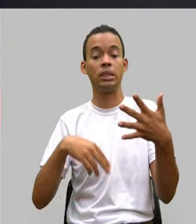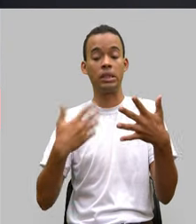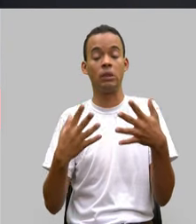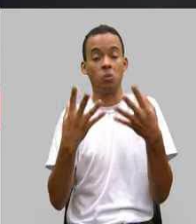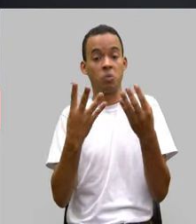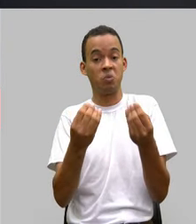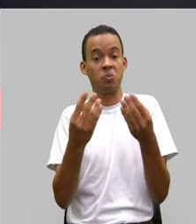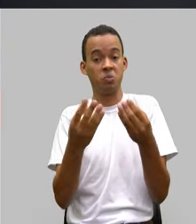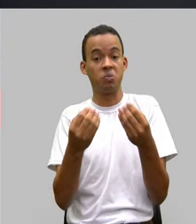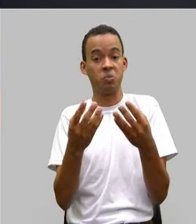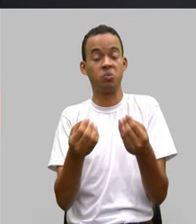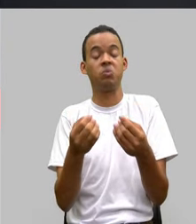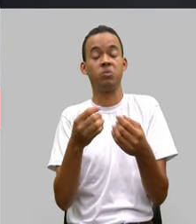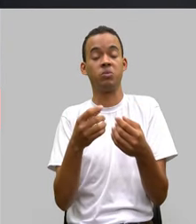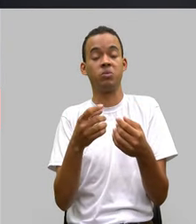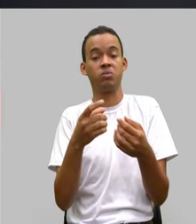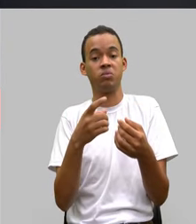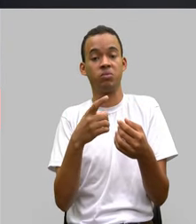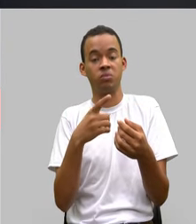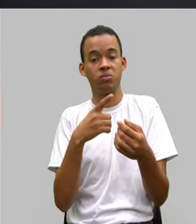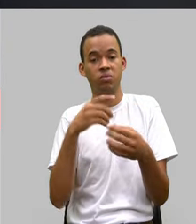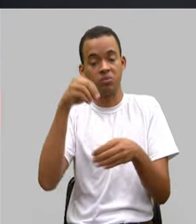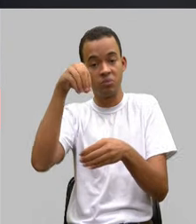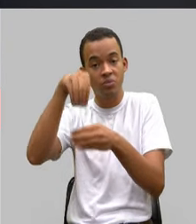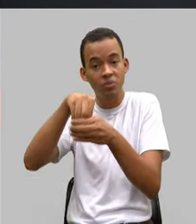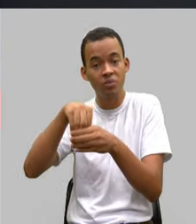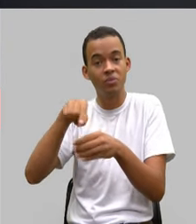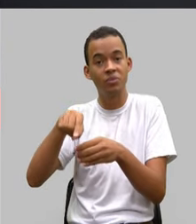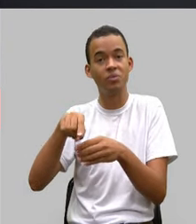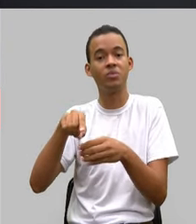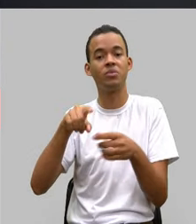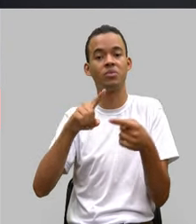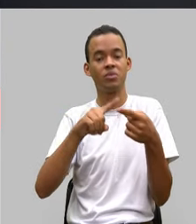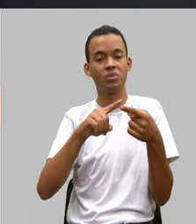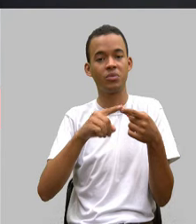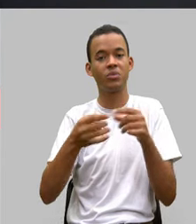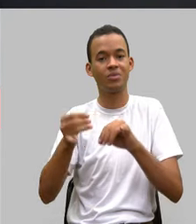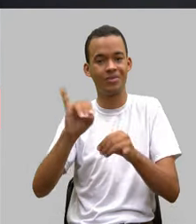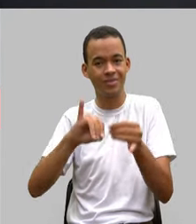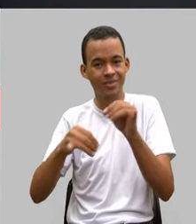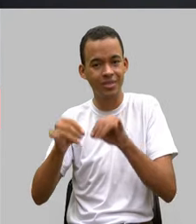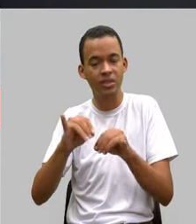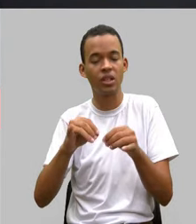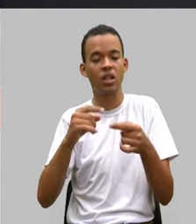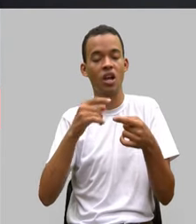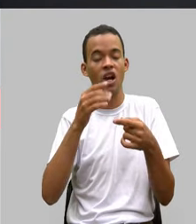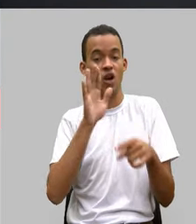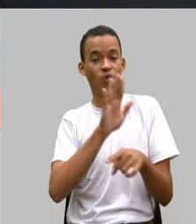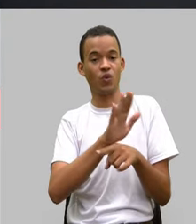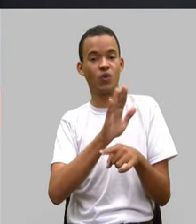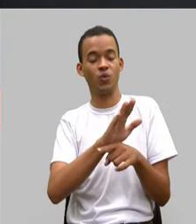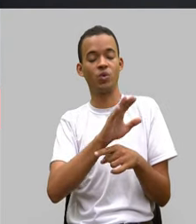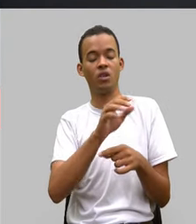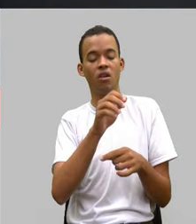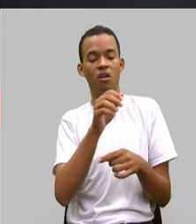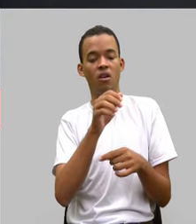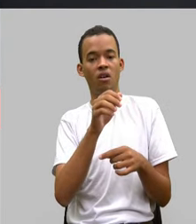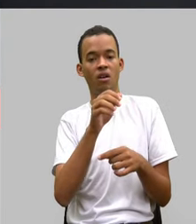de antioxidante e eh substâncias antiinflamatórias na planta